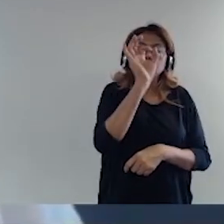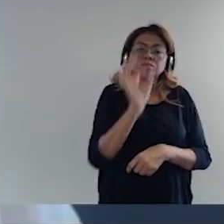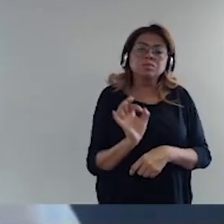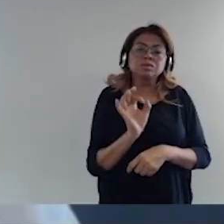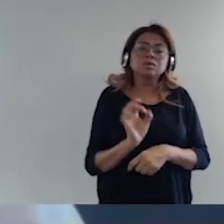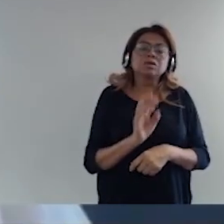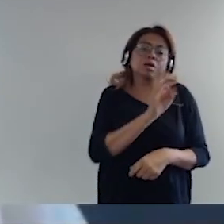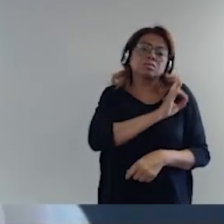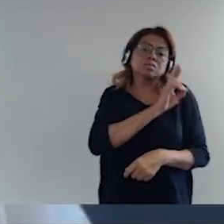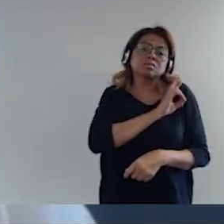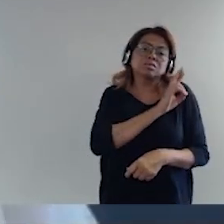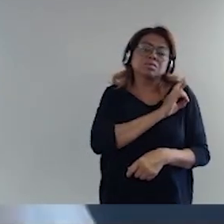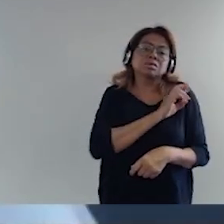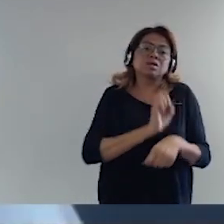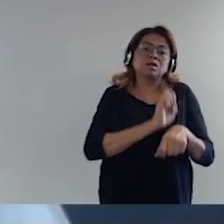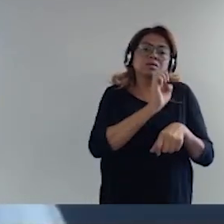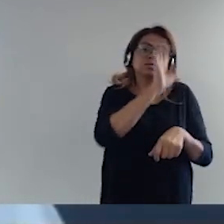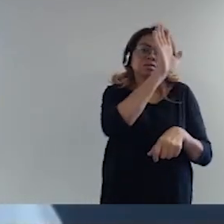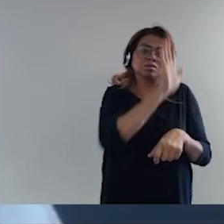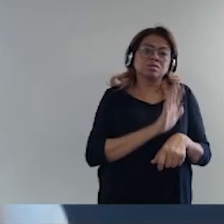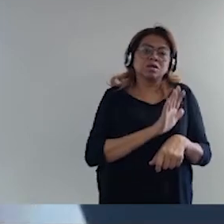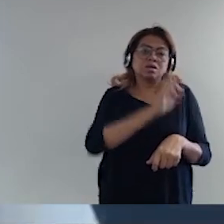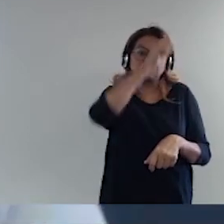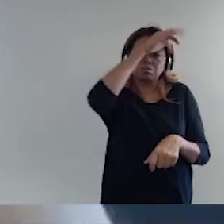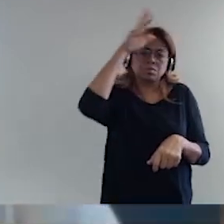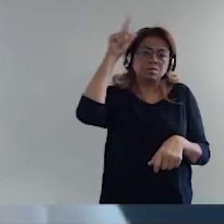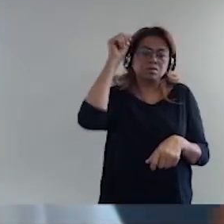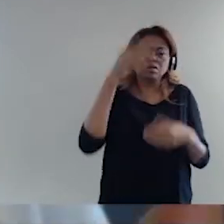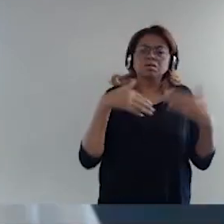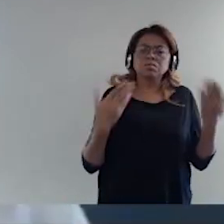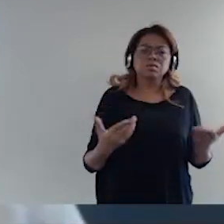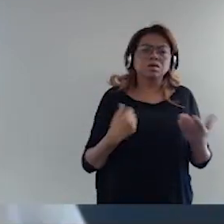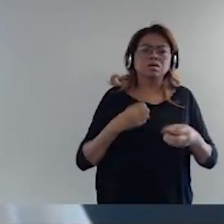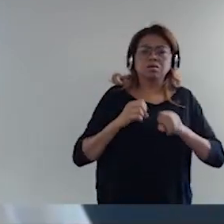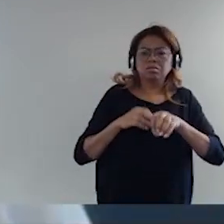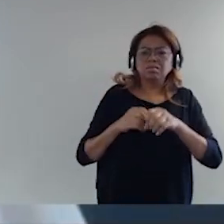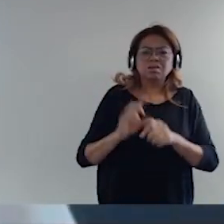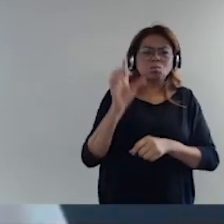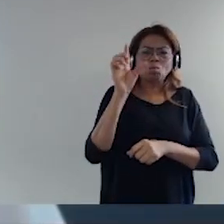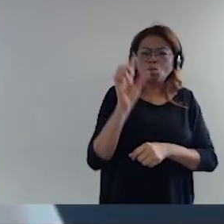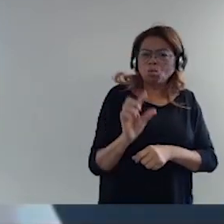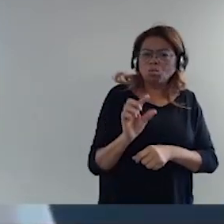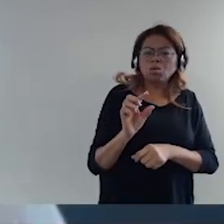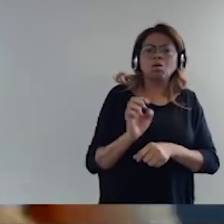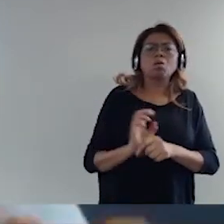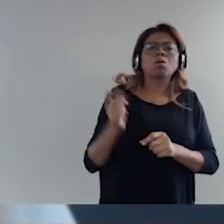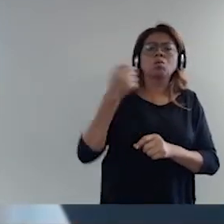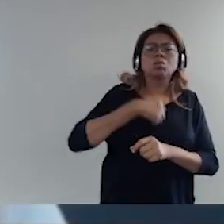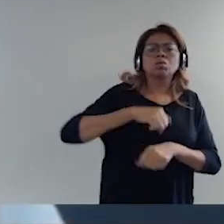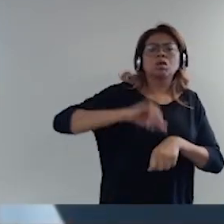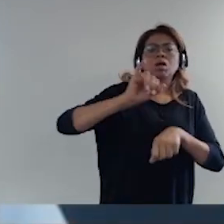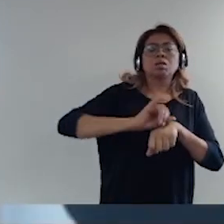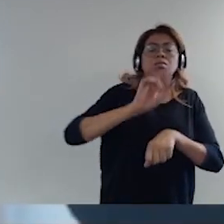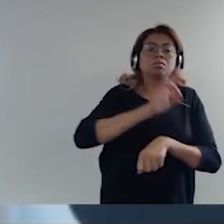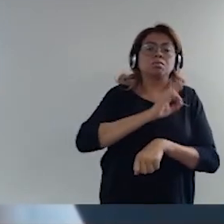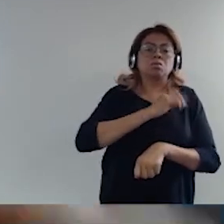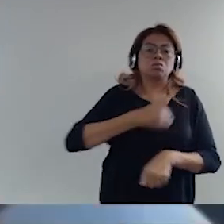e municípios. Não é? A educação tem muito pouco na União. Pior do que isso,